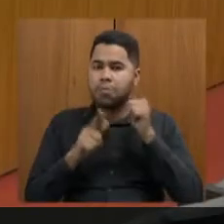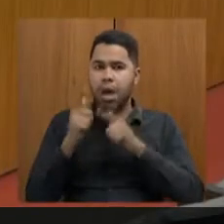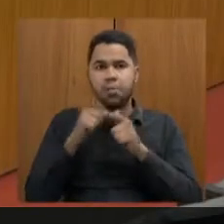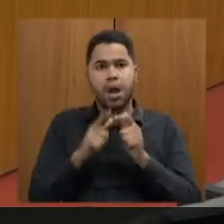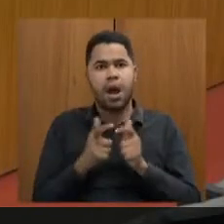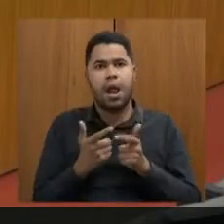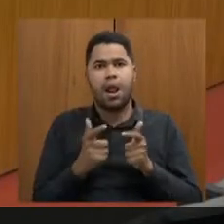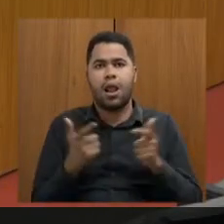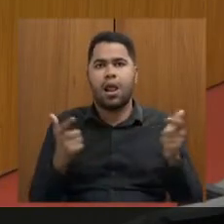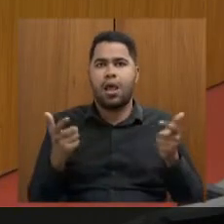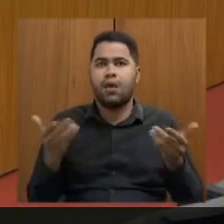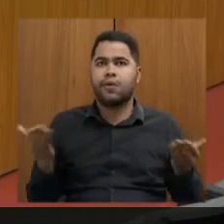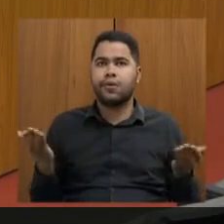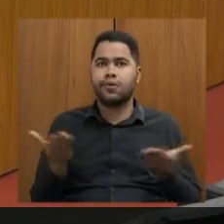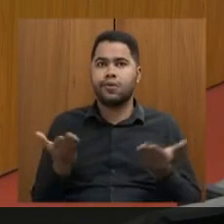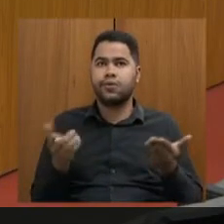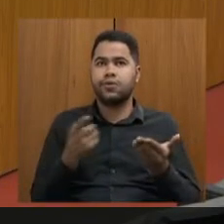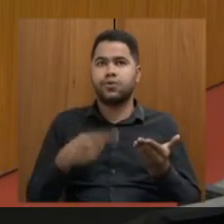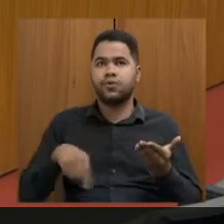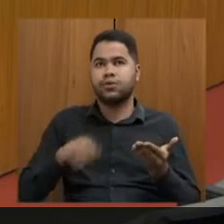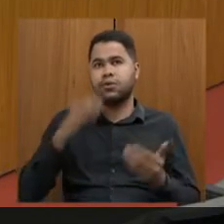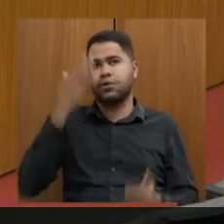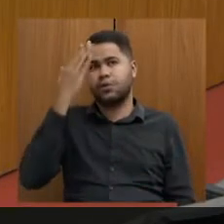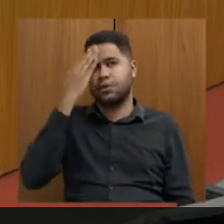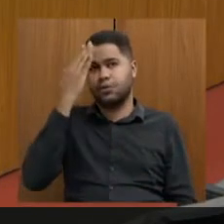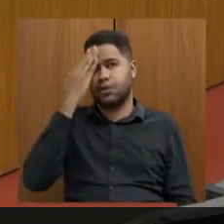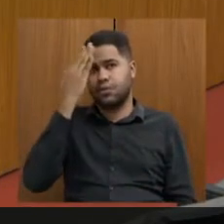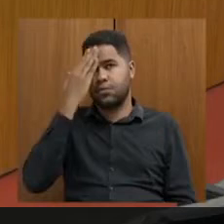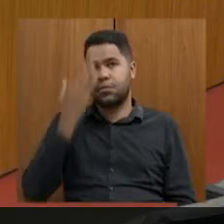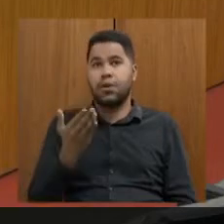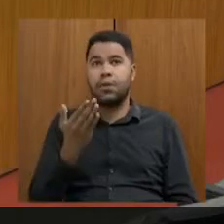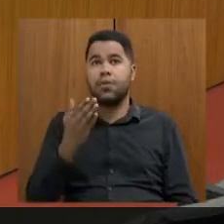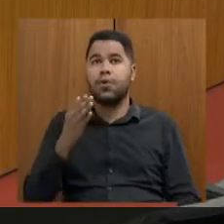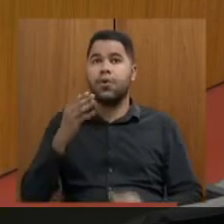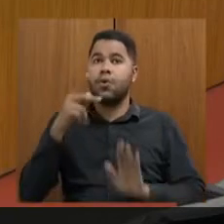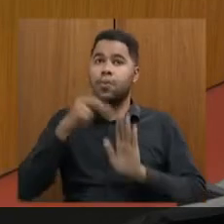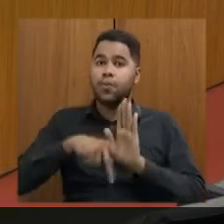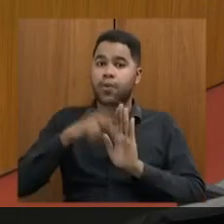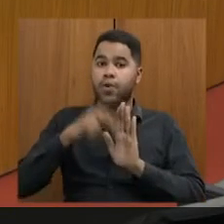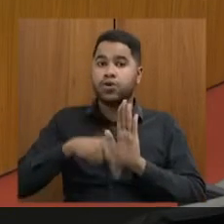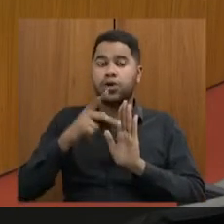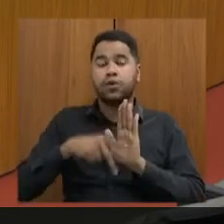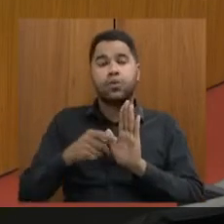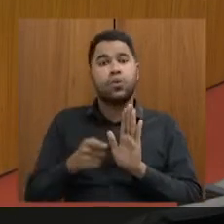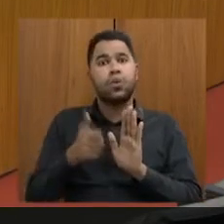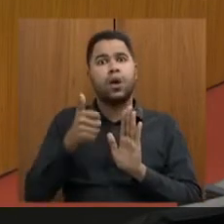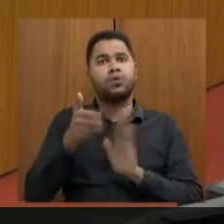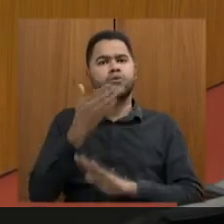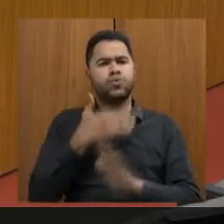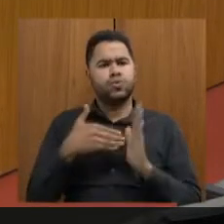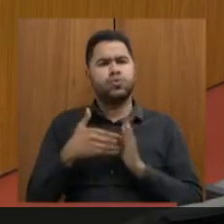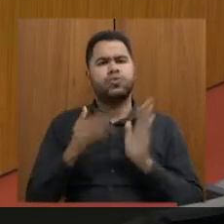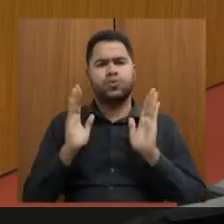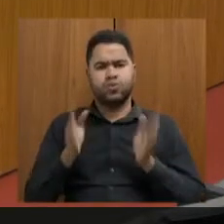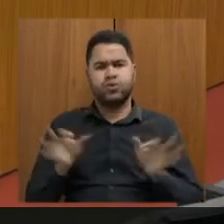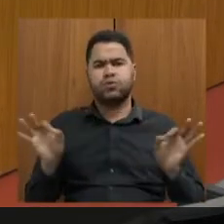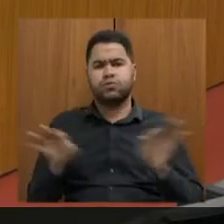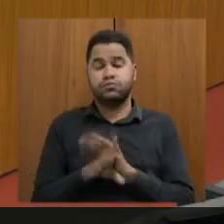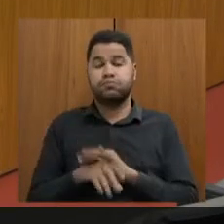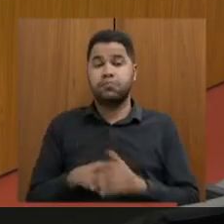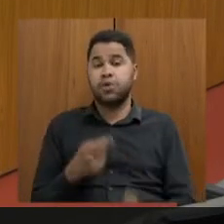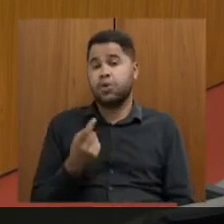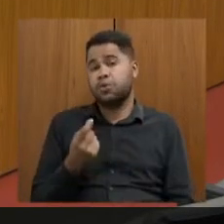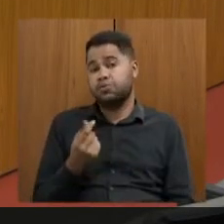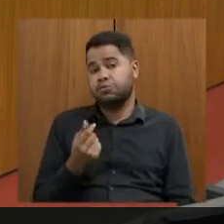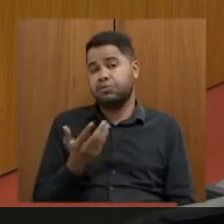é hoje nós sabemos que pelo menos projeto para quase tudo nós temos né O